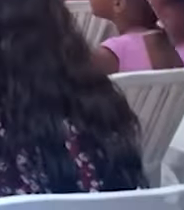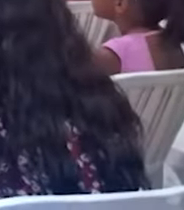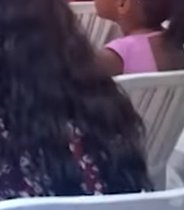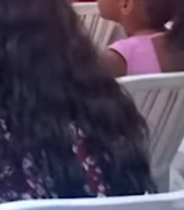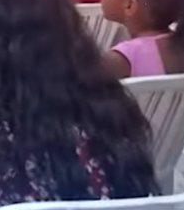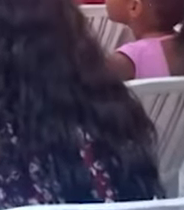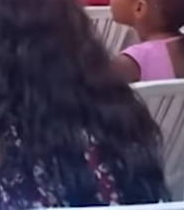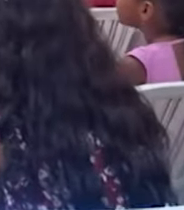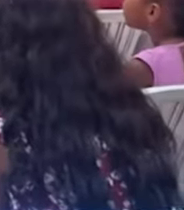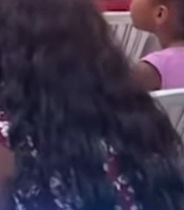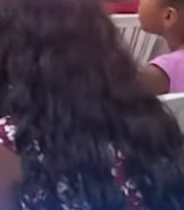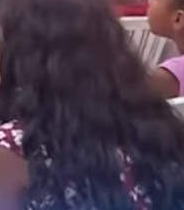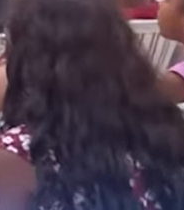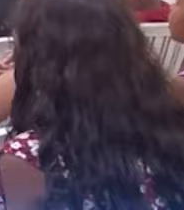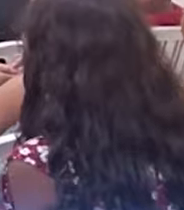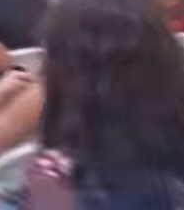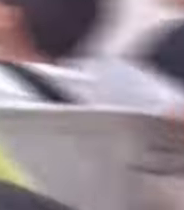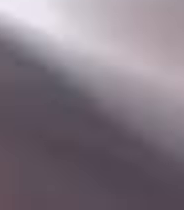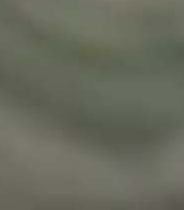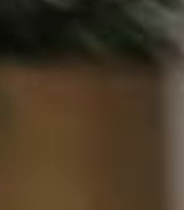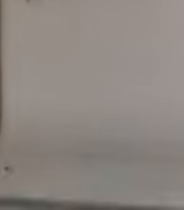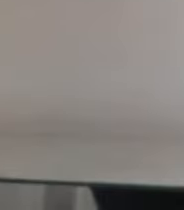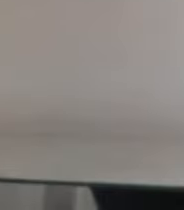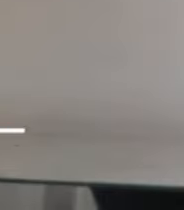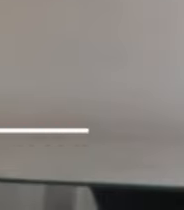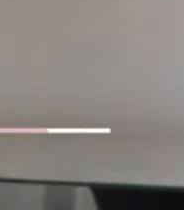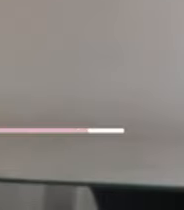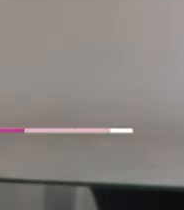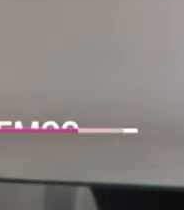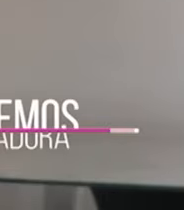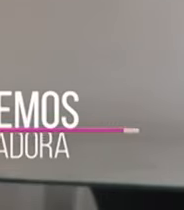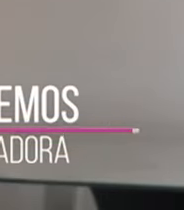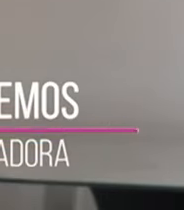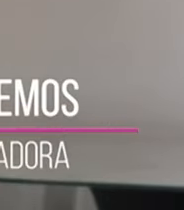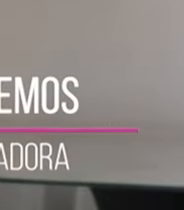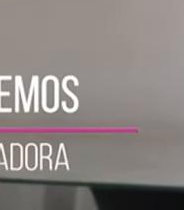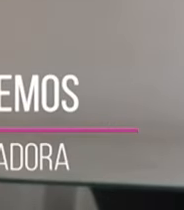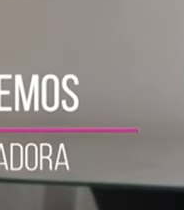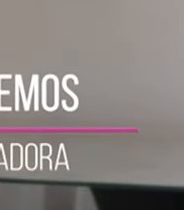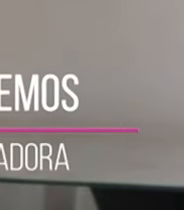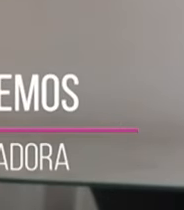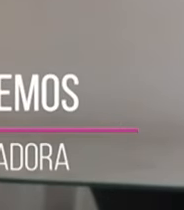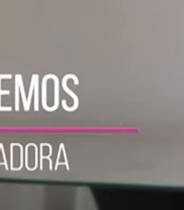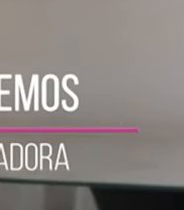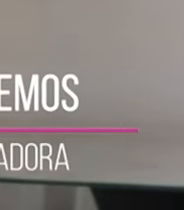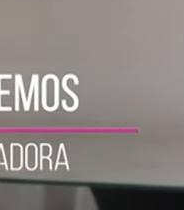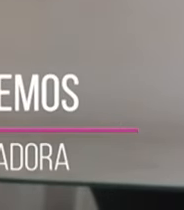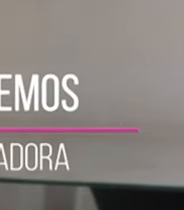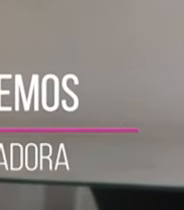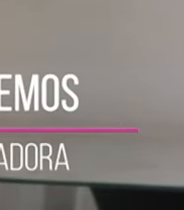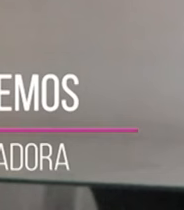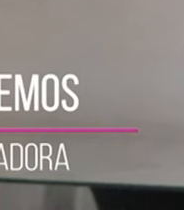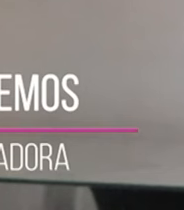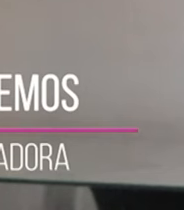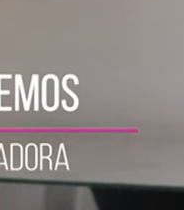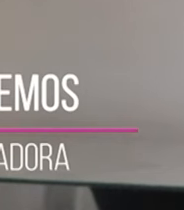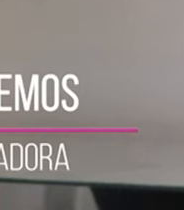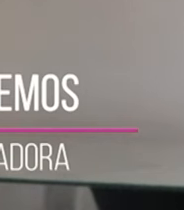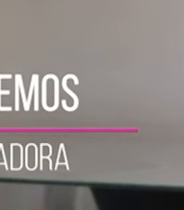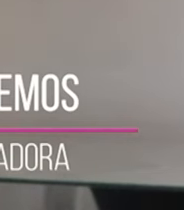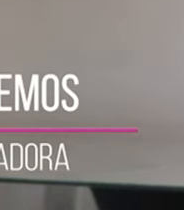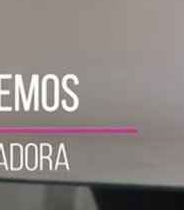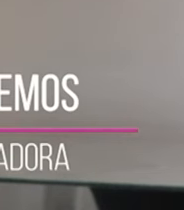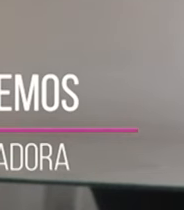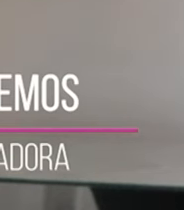poder ver no olhar de uma criança que ela está entendendo a vontade de Deus na vida dela, que ela está aprendendo a caminhar